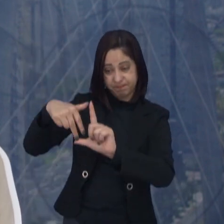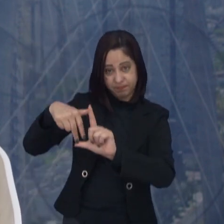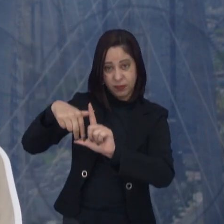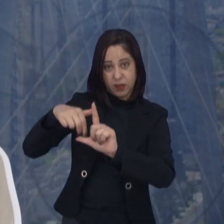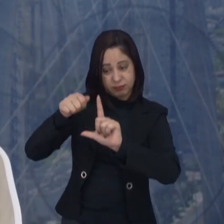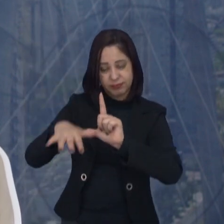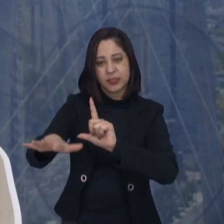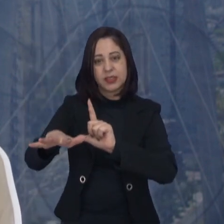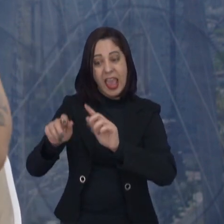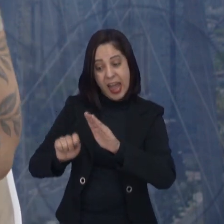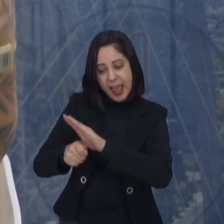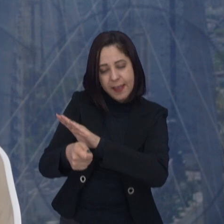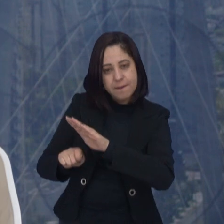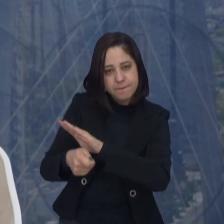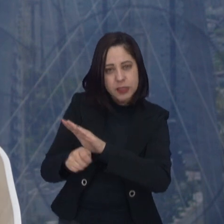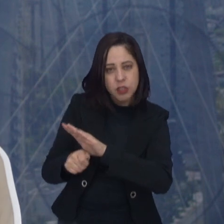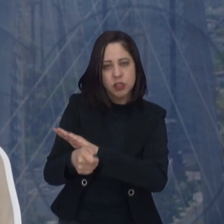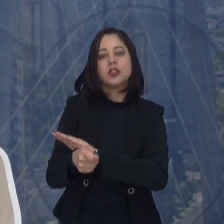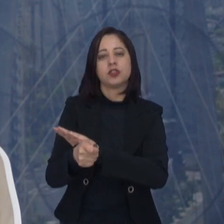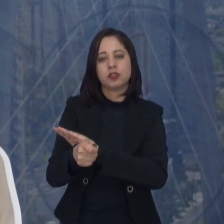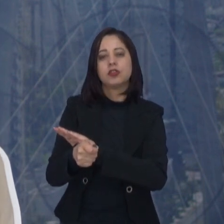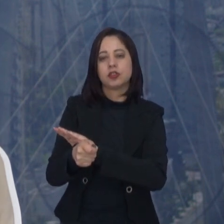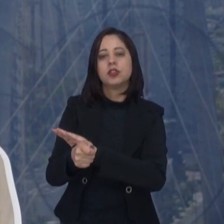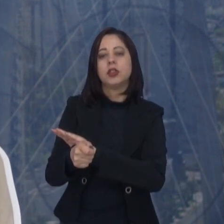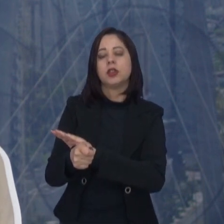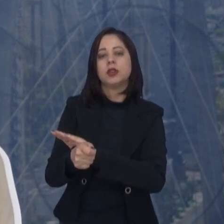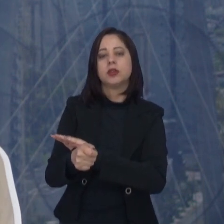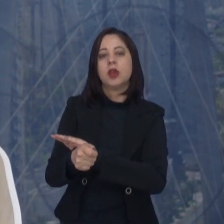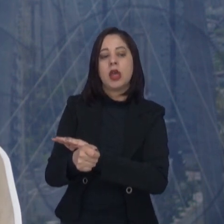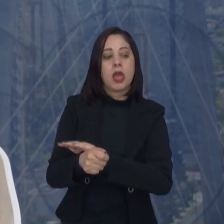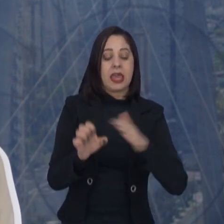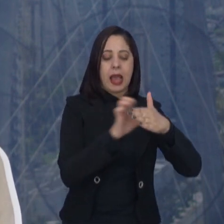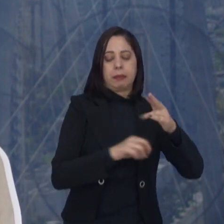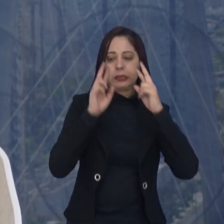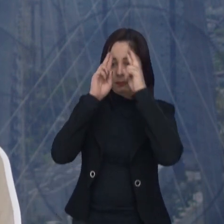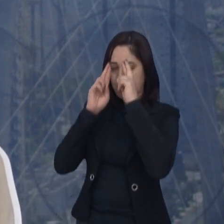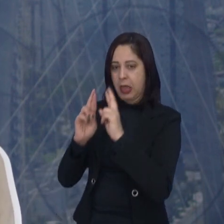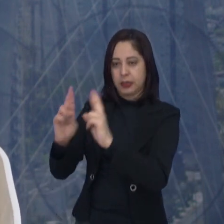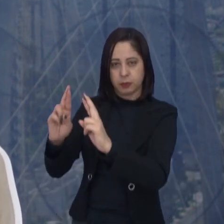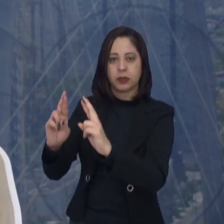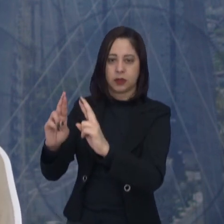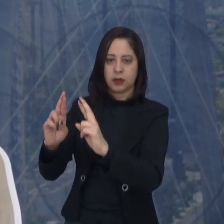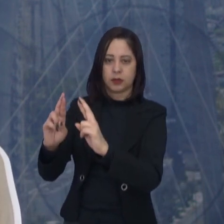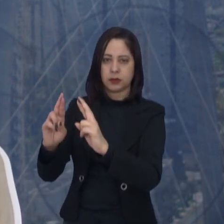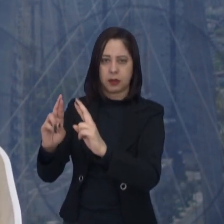ele quer realmente ter essa visão ampla, que as pessoas respeitem ele como um profissional. É claro que tem influenciadores que conseguem fazer isso muito bem sozinho, mas